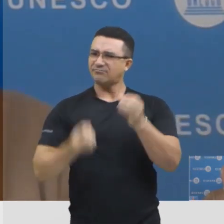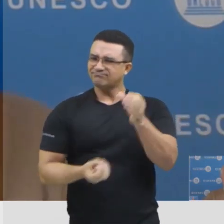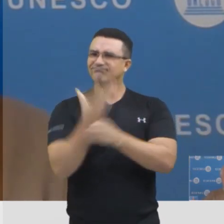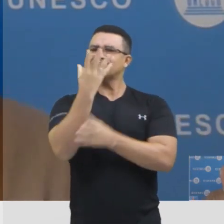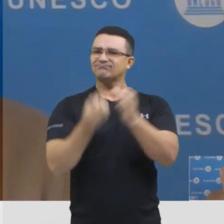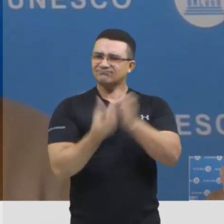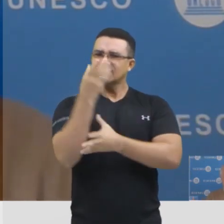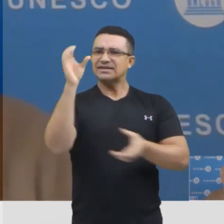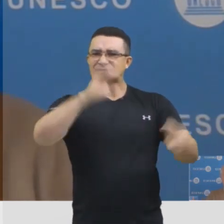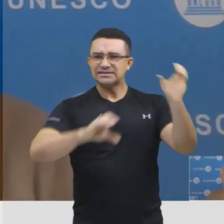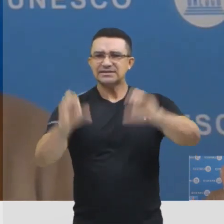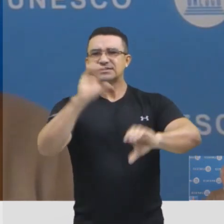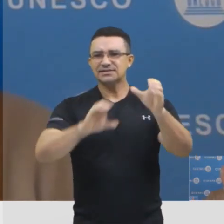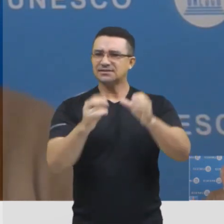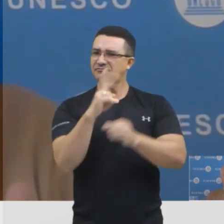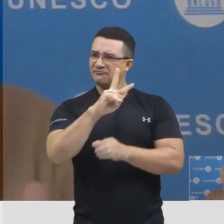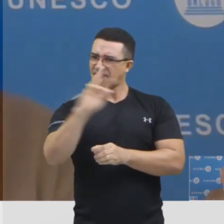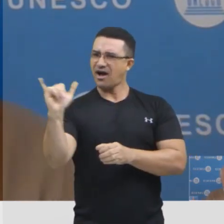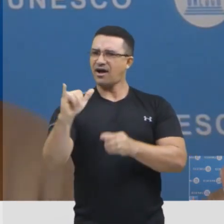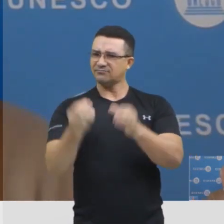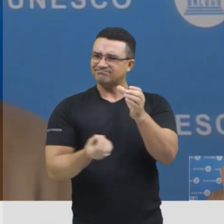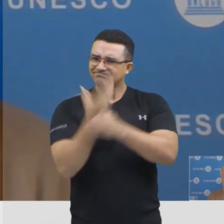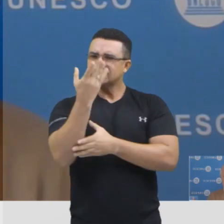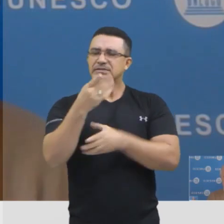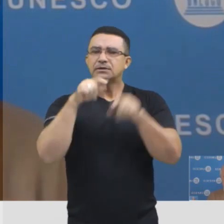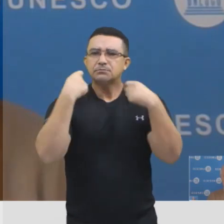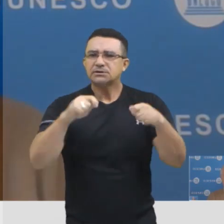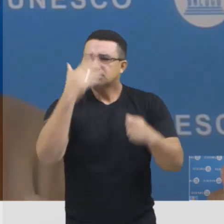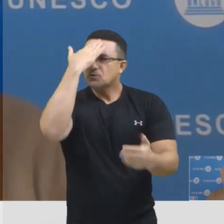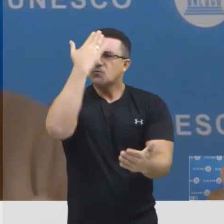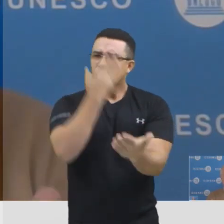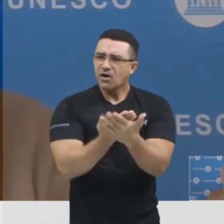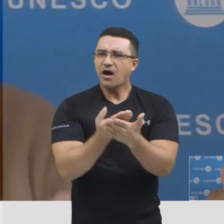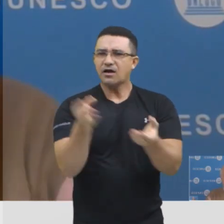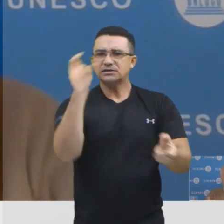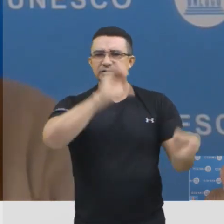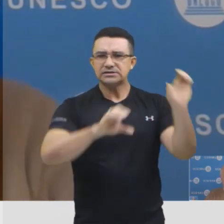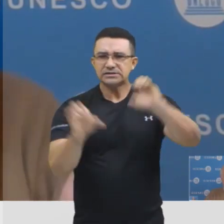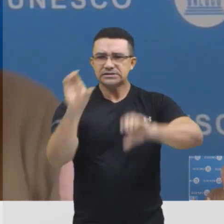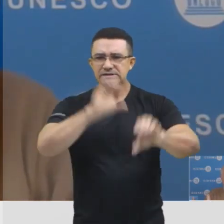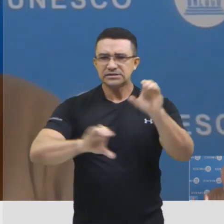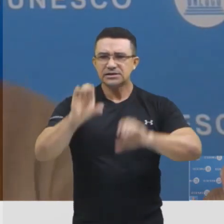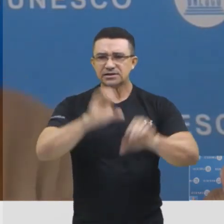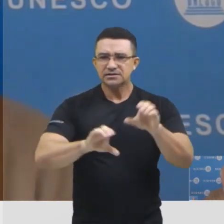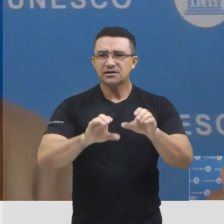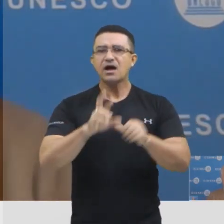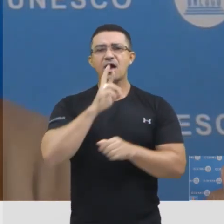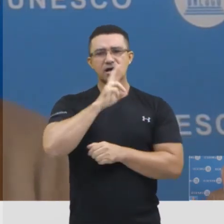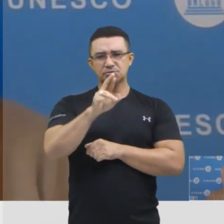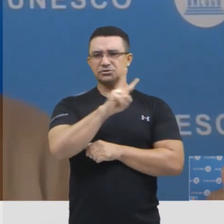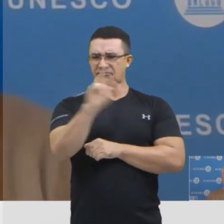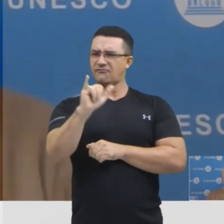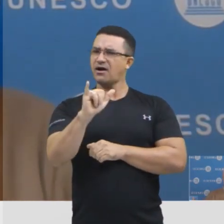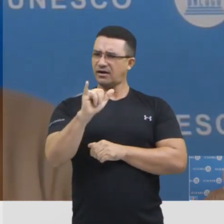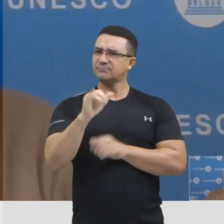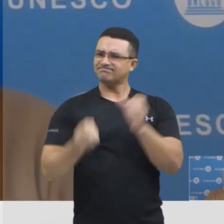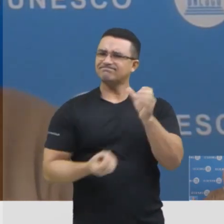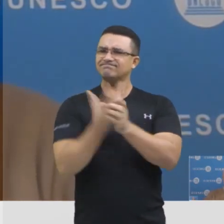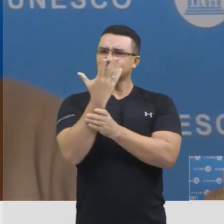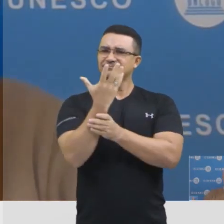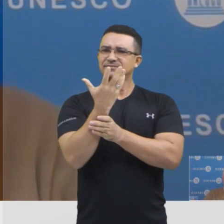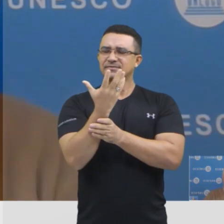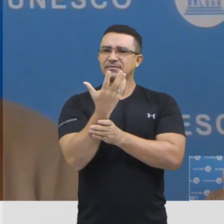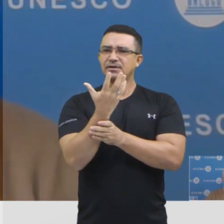vai dar respostas. Temos que ter confiança na ciência. Temos que saber que essas respostas vão aparecer, mas